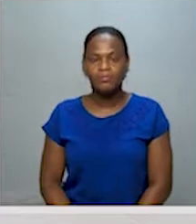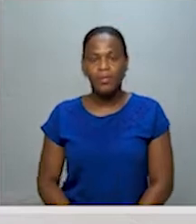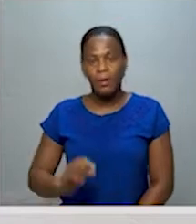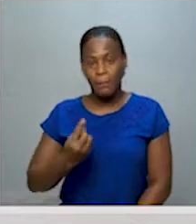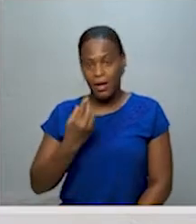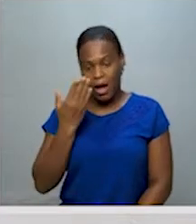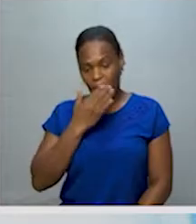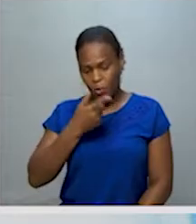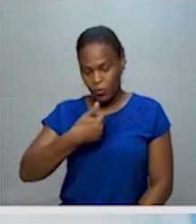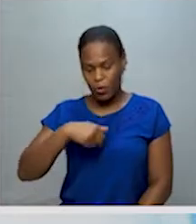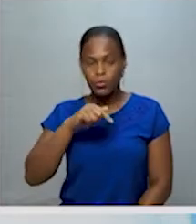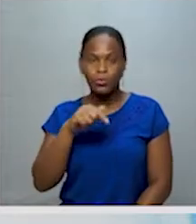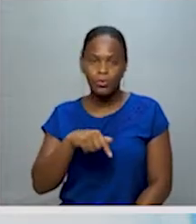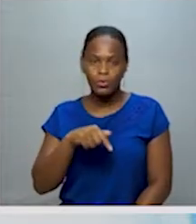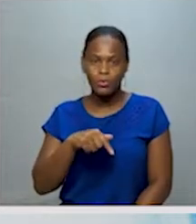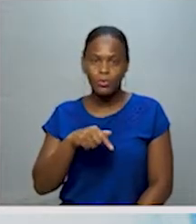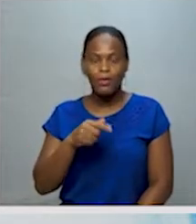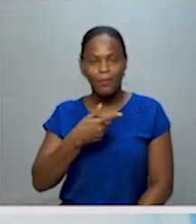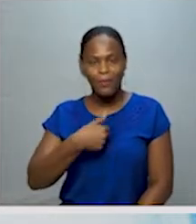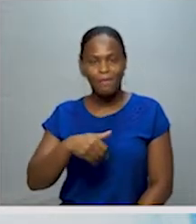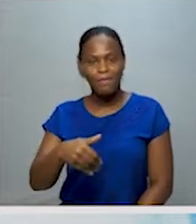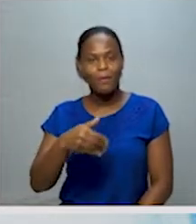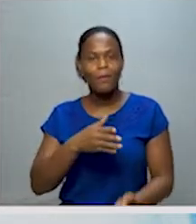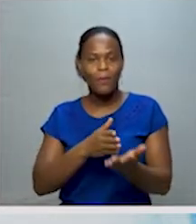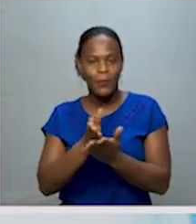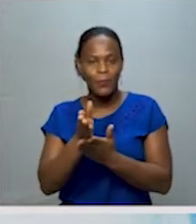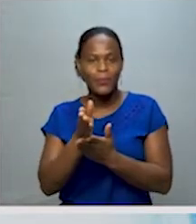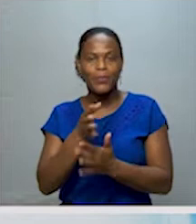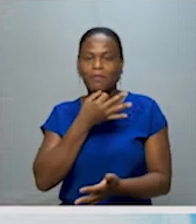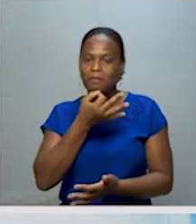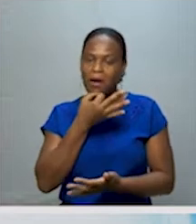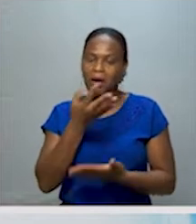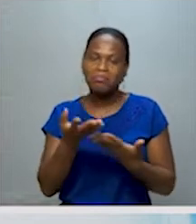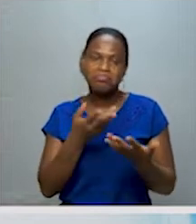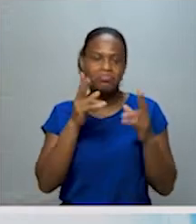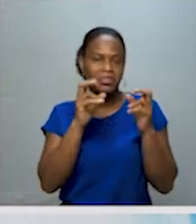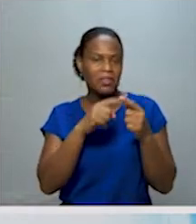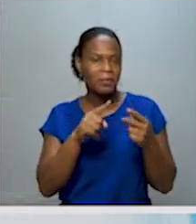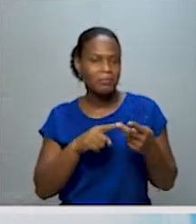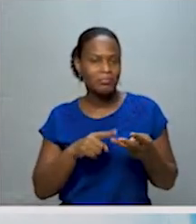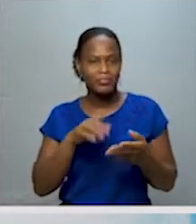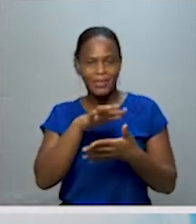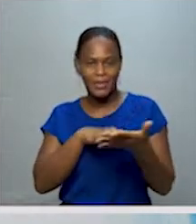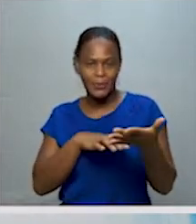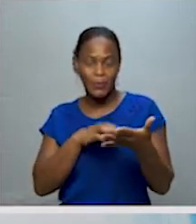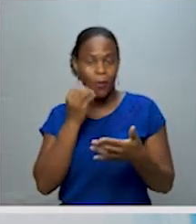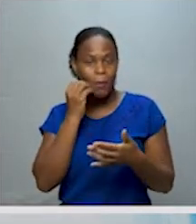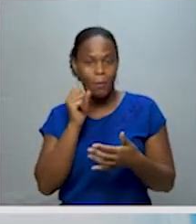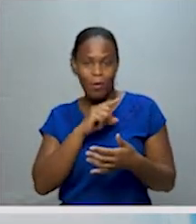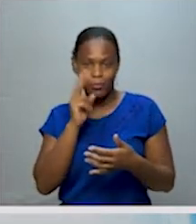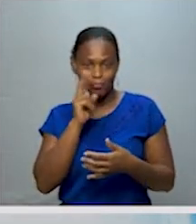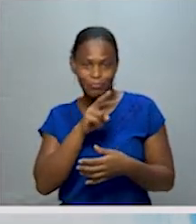Para a nossa aula de hoje, vamos continuar a falar de tipologias de textos. Como podem